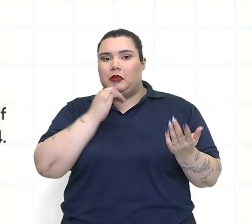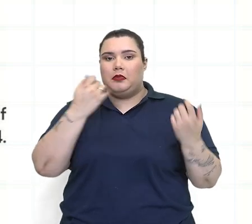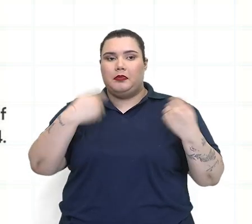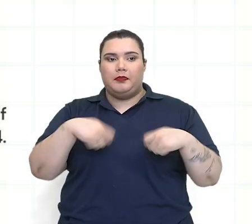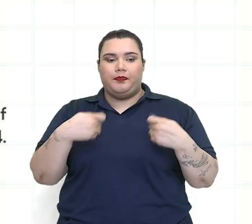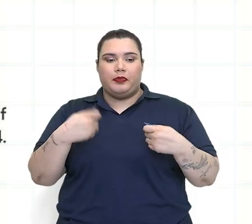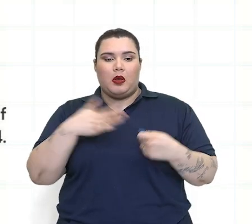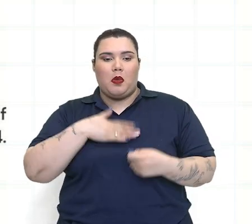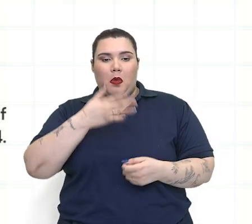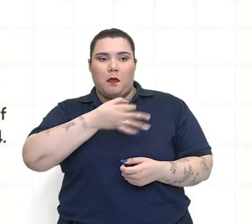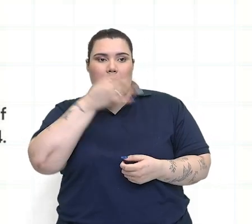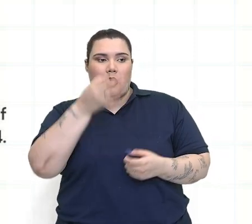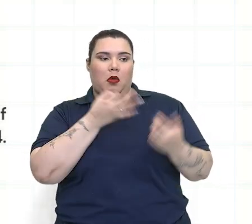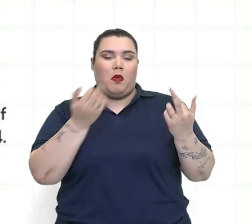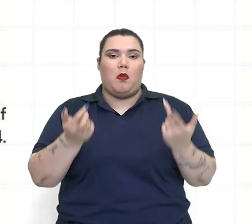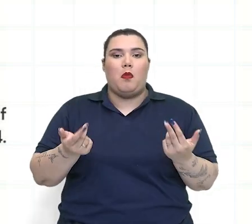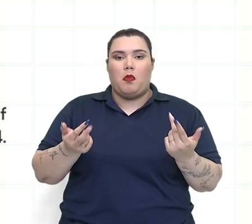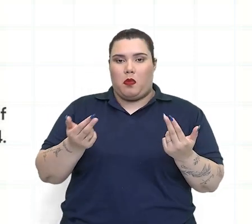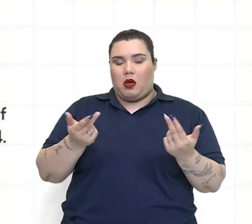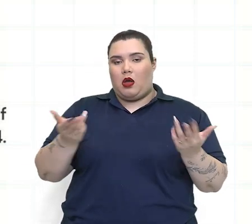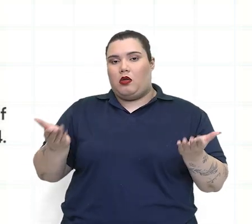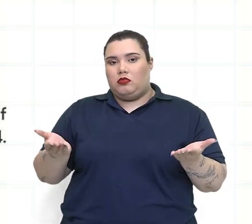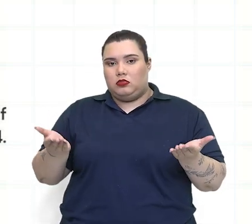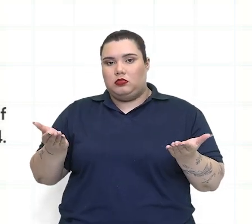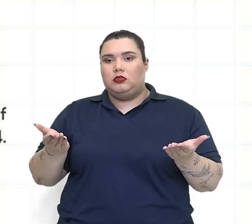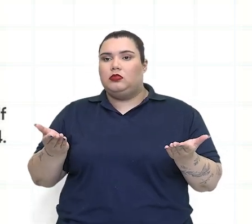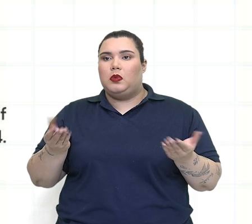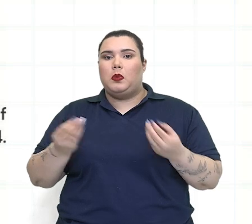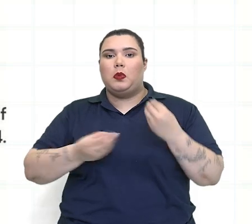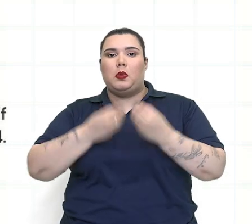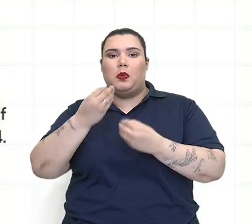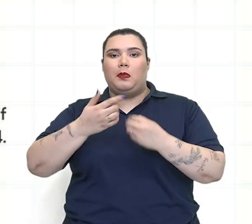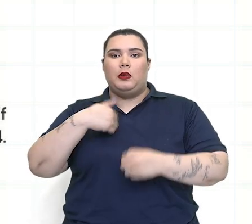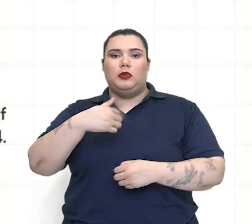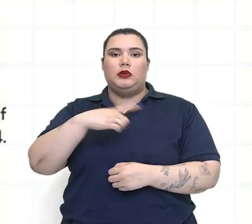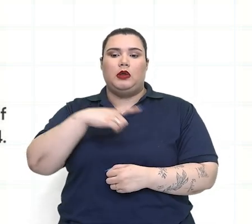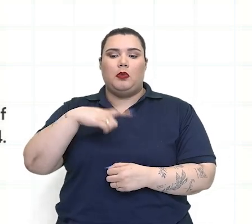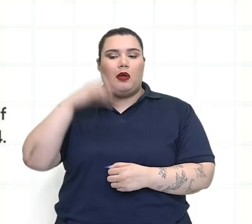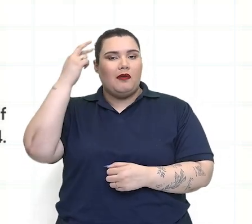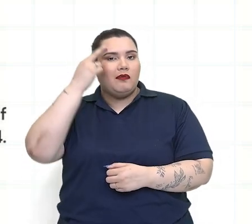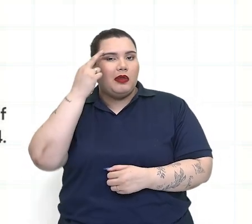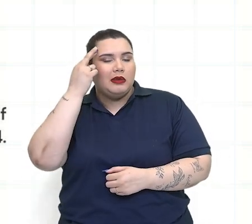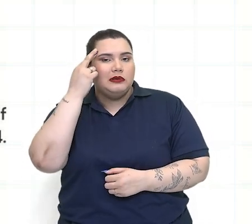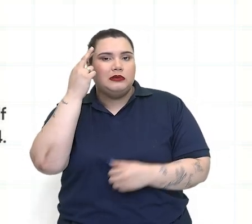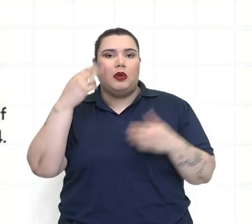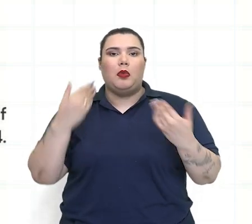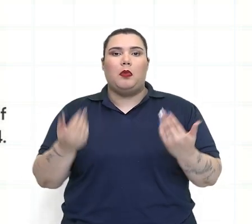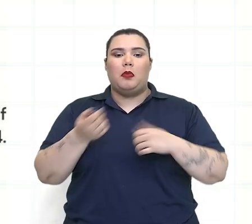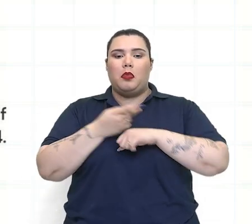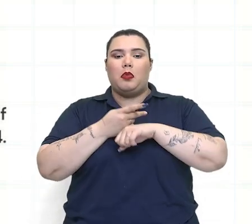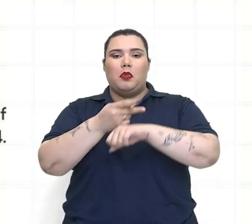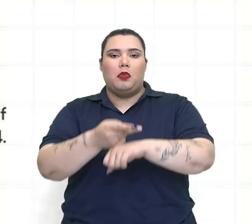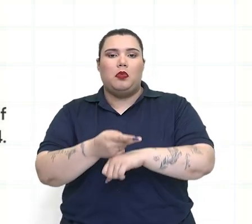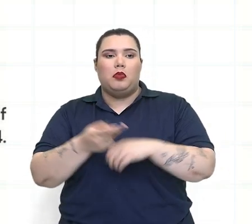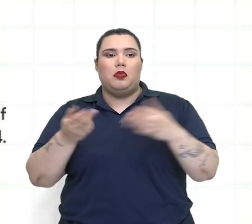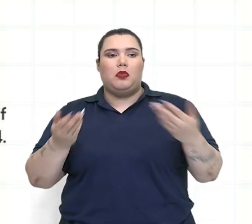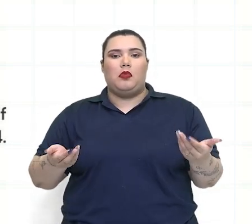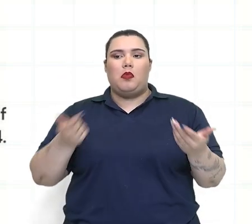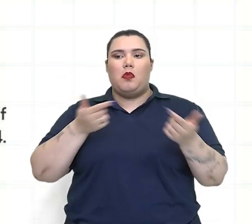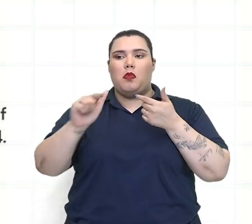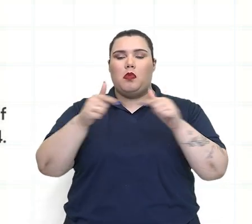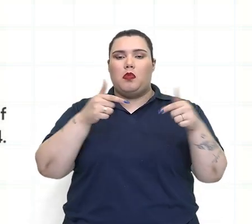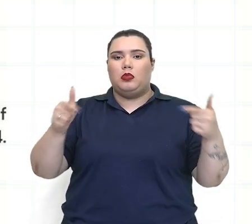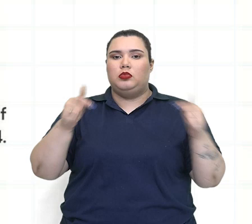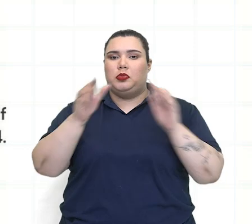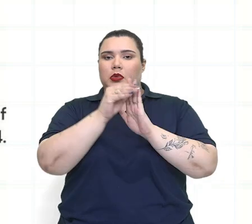também fazer meu julgamento, né? Eu vou fazer uma reflexão, eu vou procurar mais